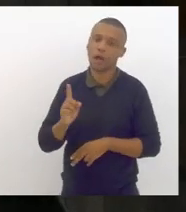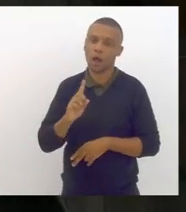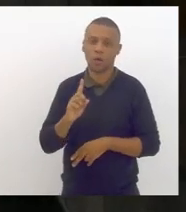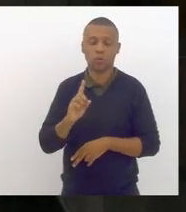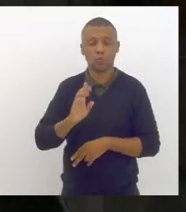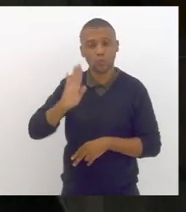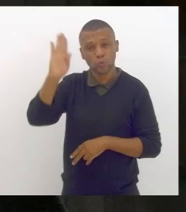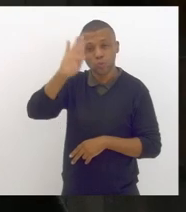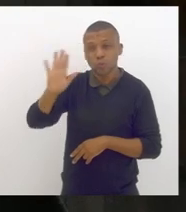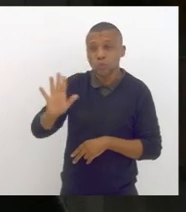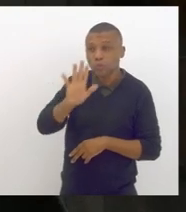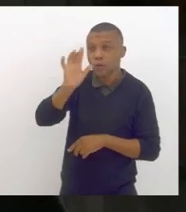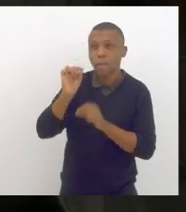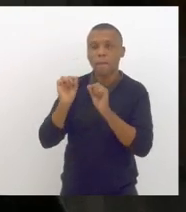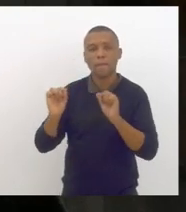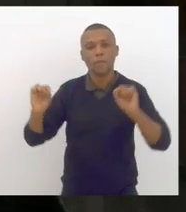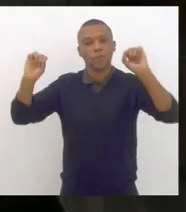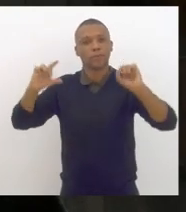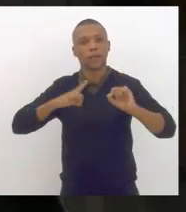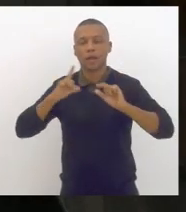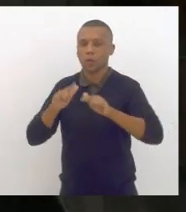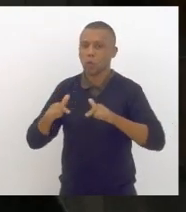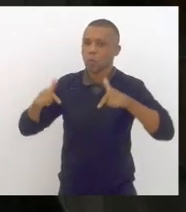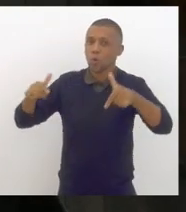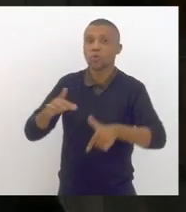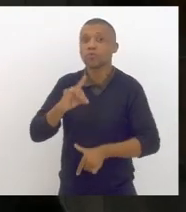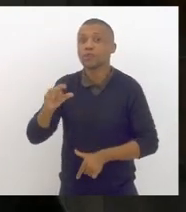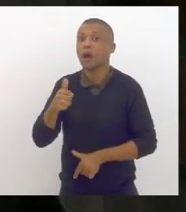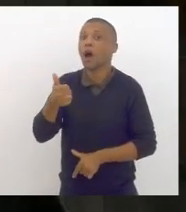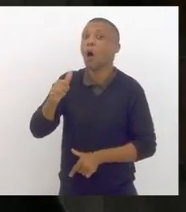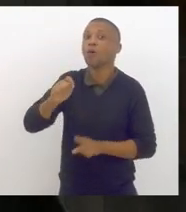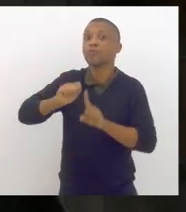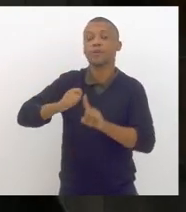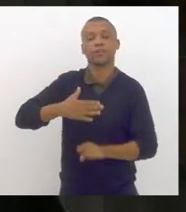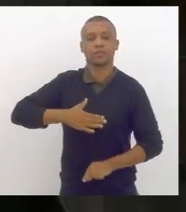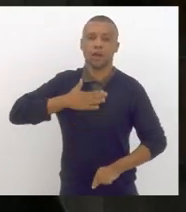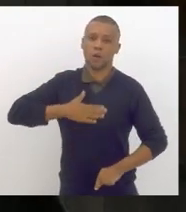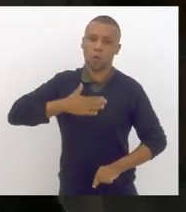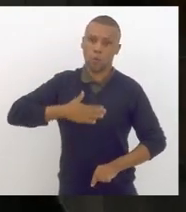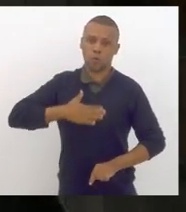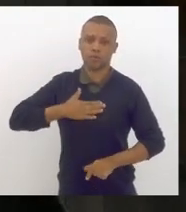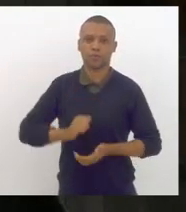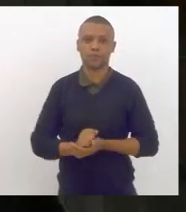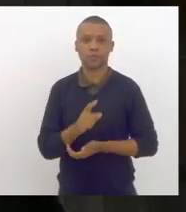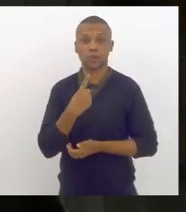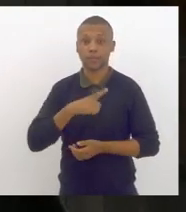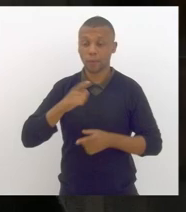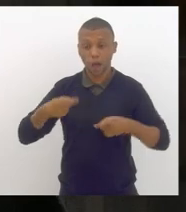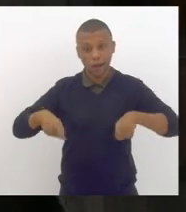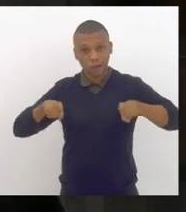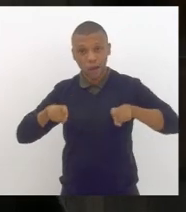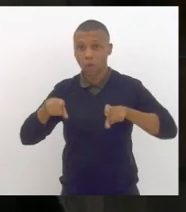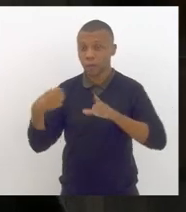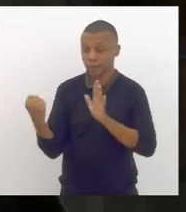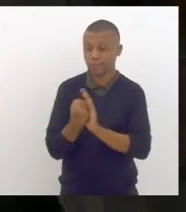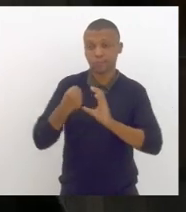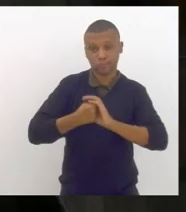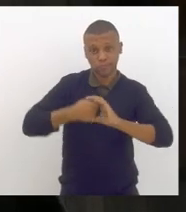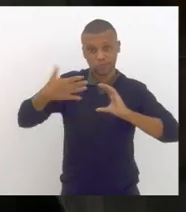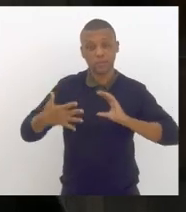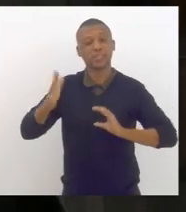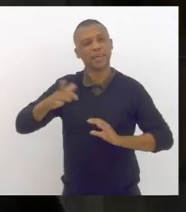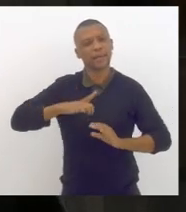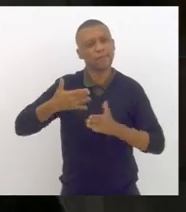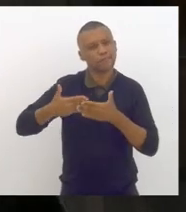todo o Brasil um ato daquela proporção no dia Onze de Agosto que a gente faz uma posse com essas características já ouvi